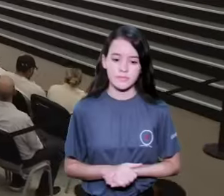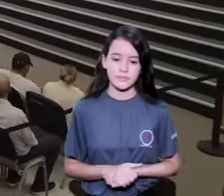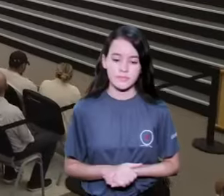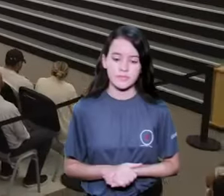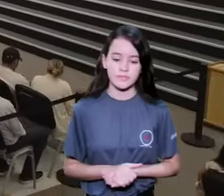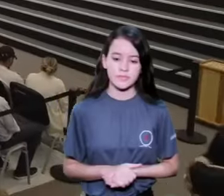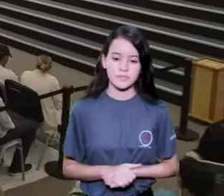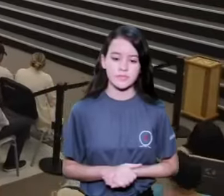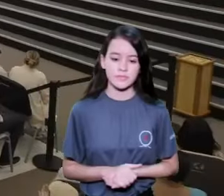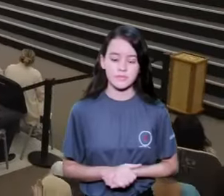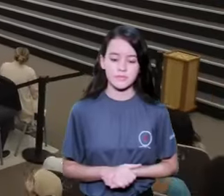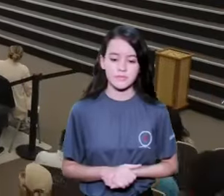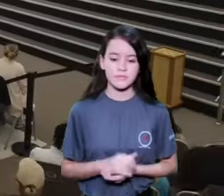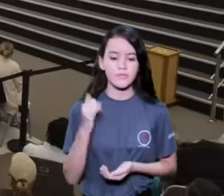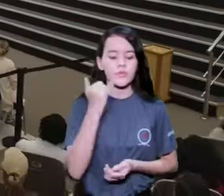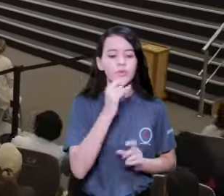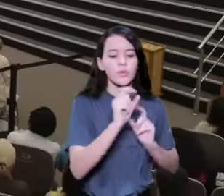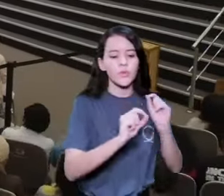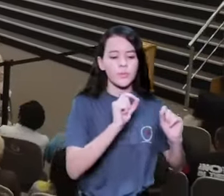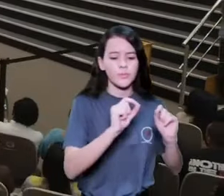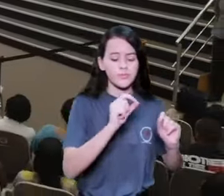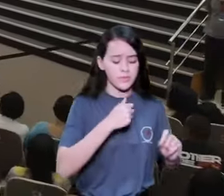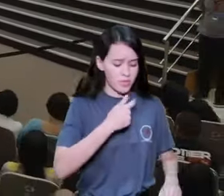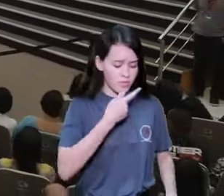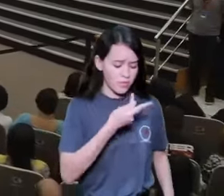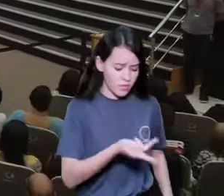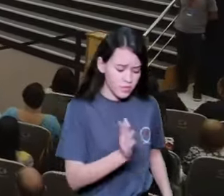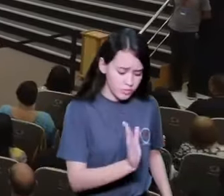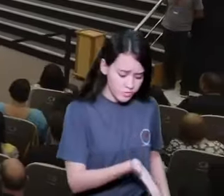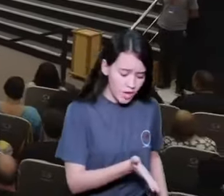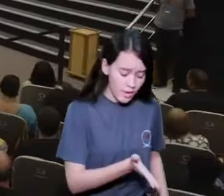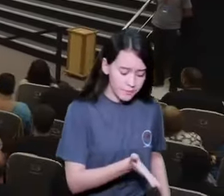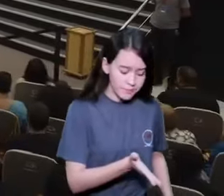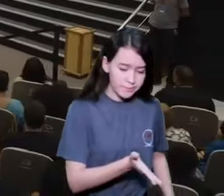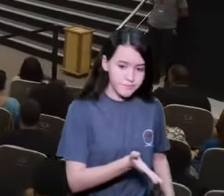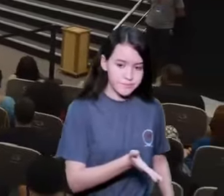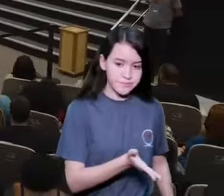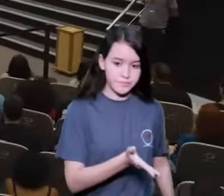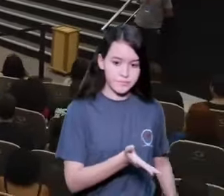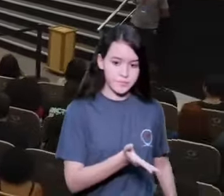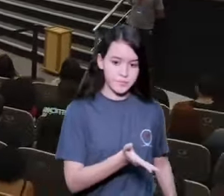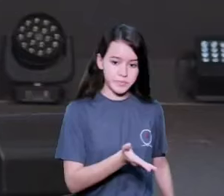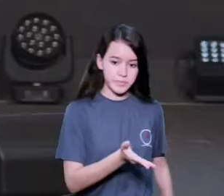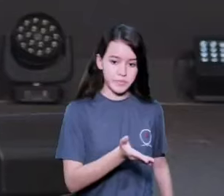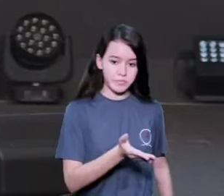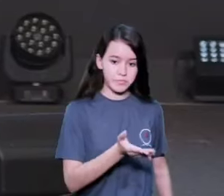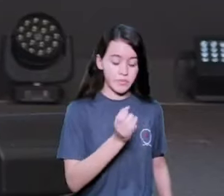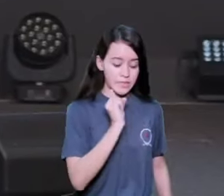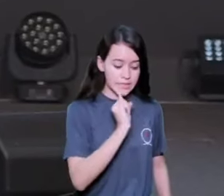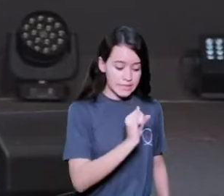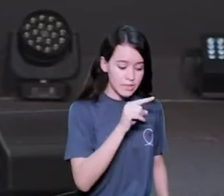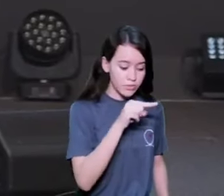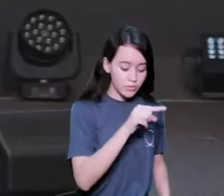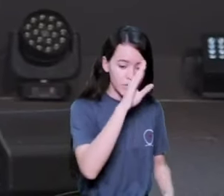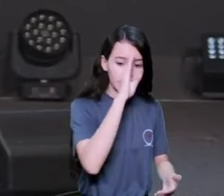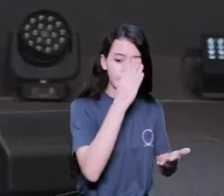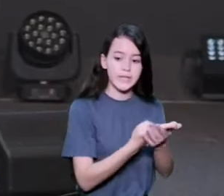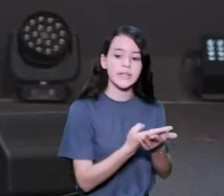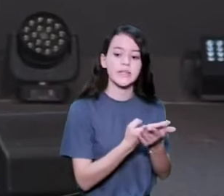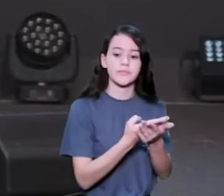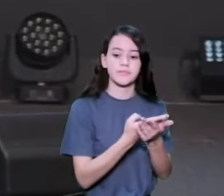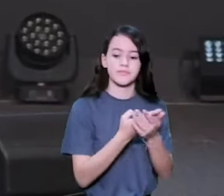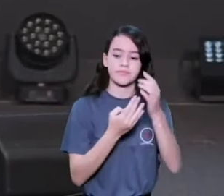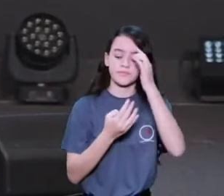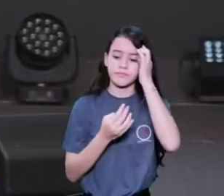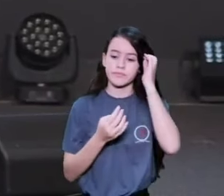e o que que ele vai dizer para ela não tenho te dito o quê vírgula se creres deixa eu parar um